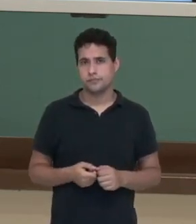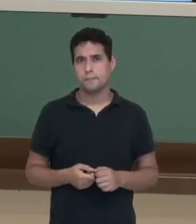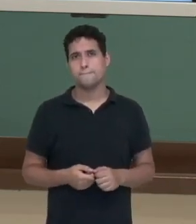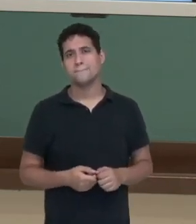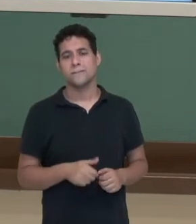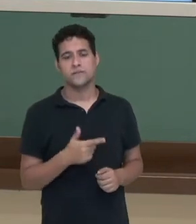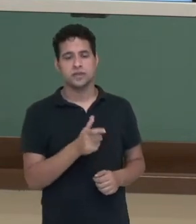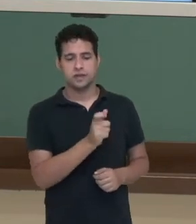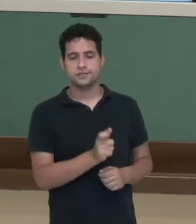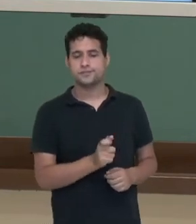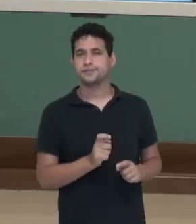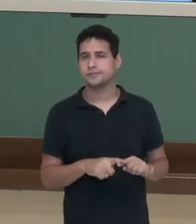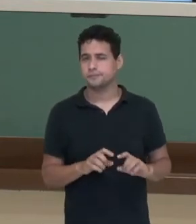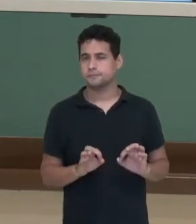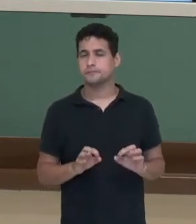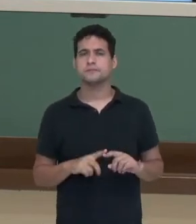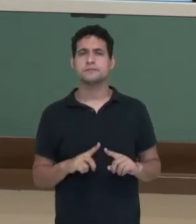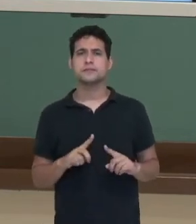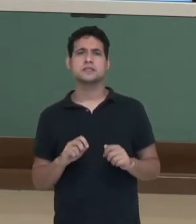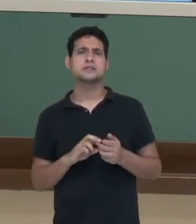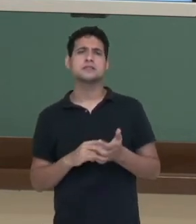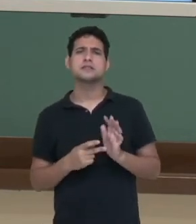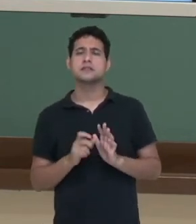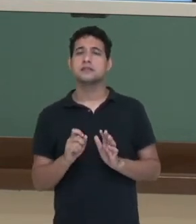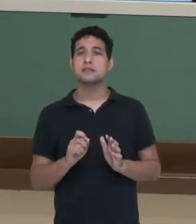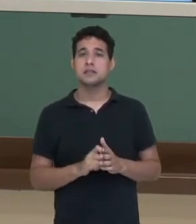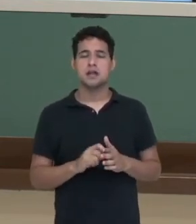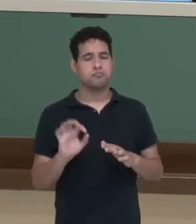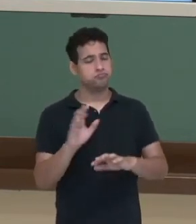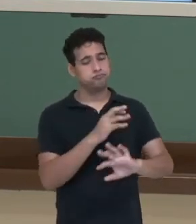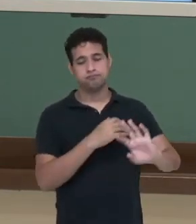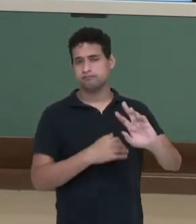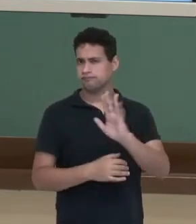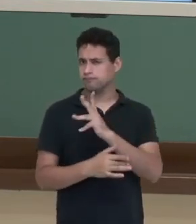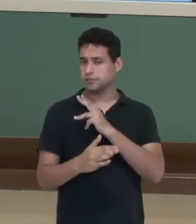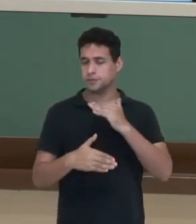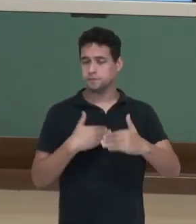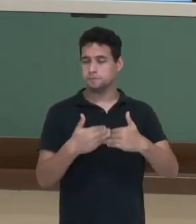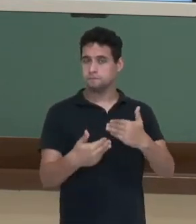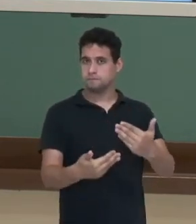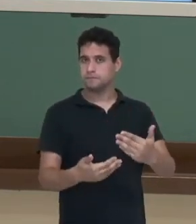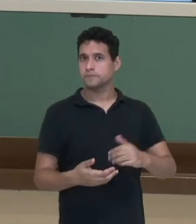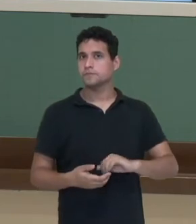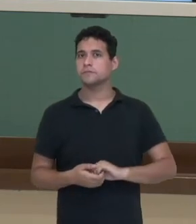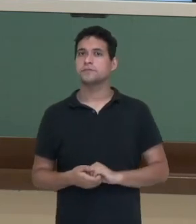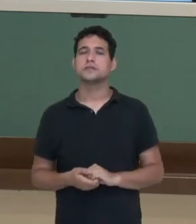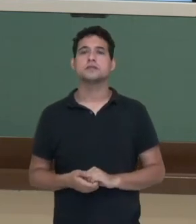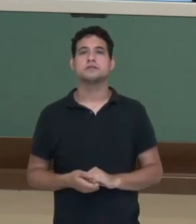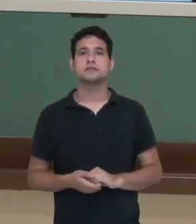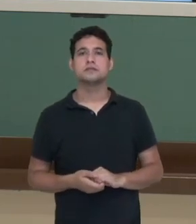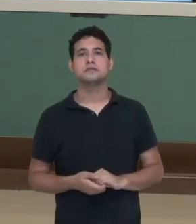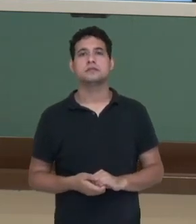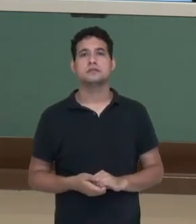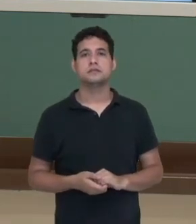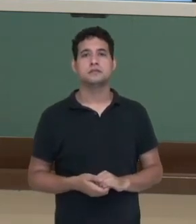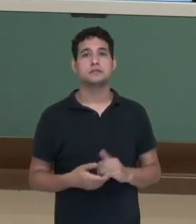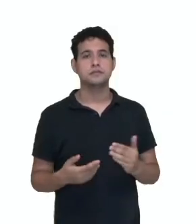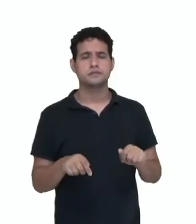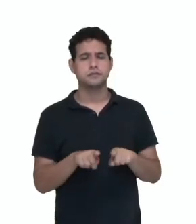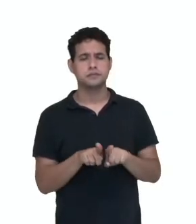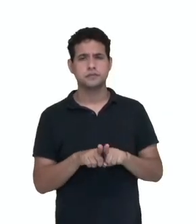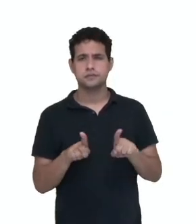esse sujeito, certo? Que são os fenômenos da natureza. Vamos a seguir? Aqui, em seu sentido